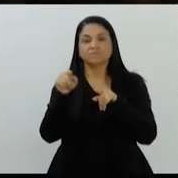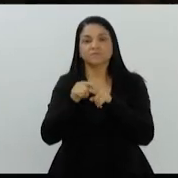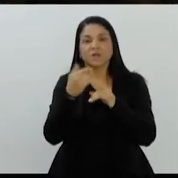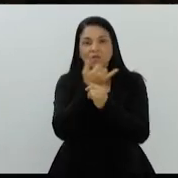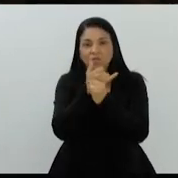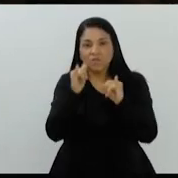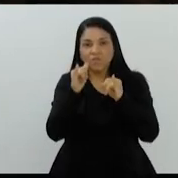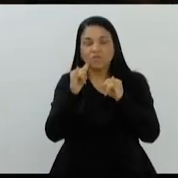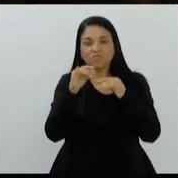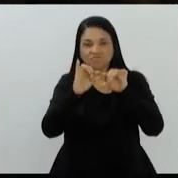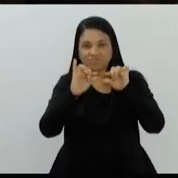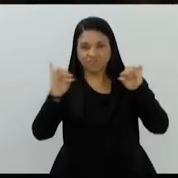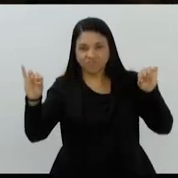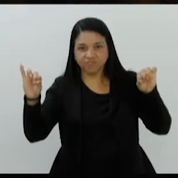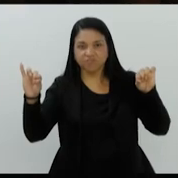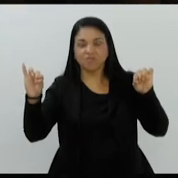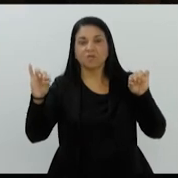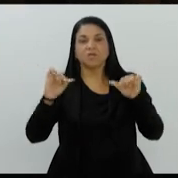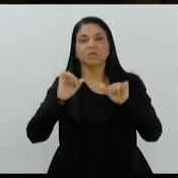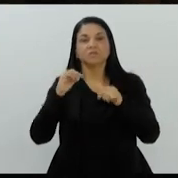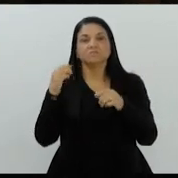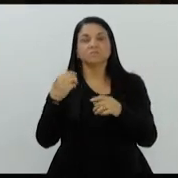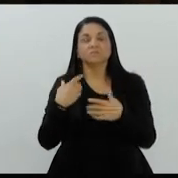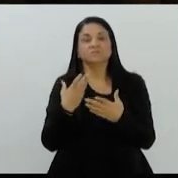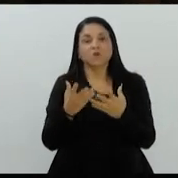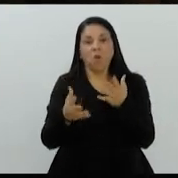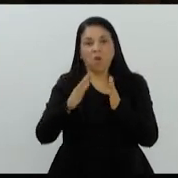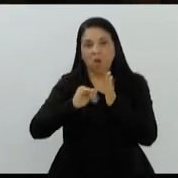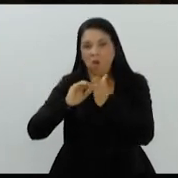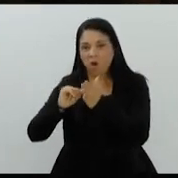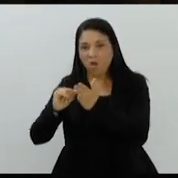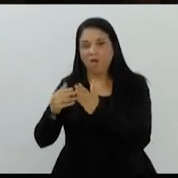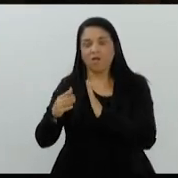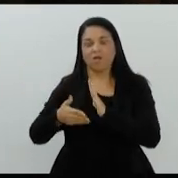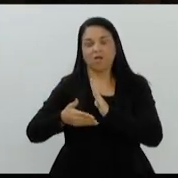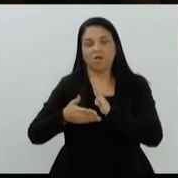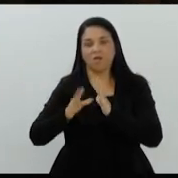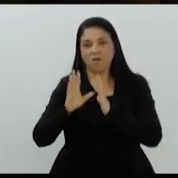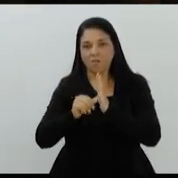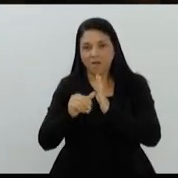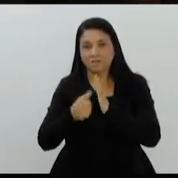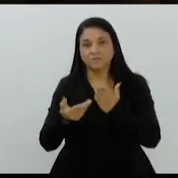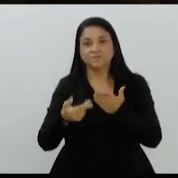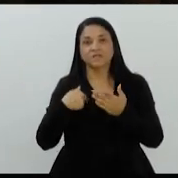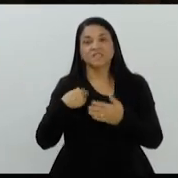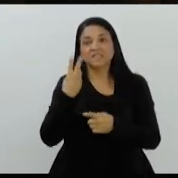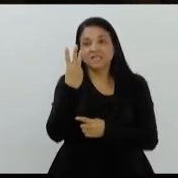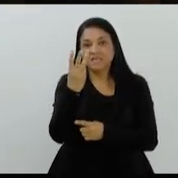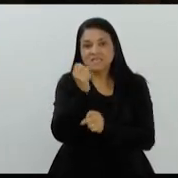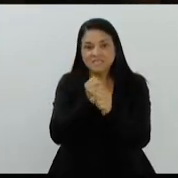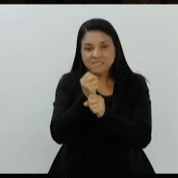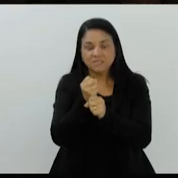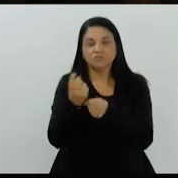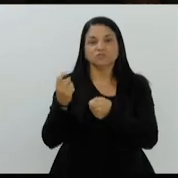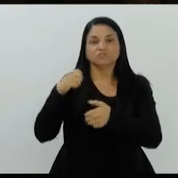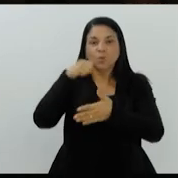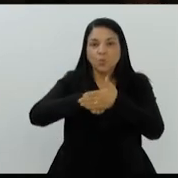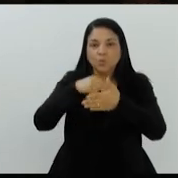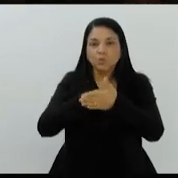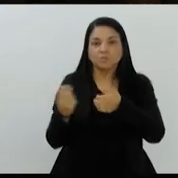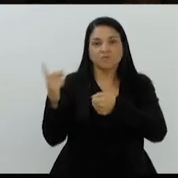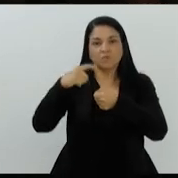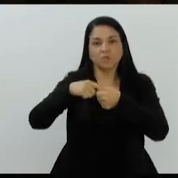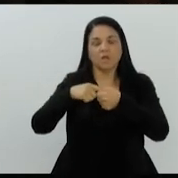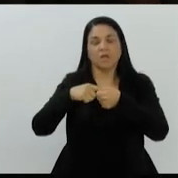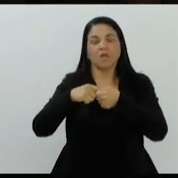escola destruída, e ela está lutando há 3 anos, para voltar a ter condições de funcionamento. Eu já estive